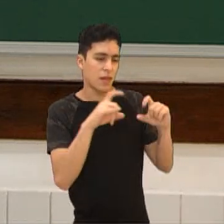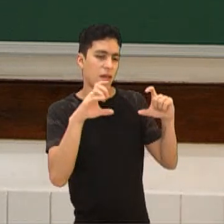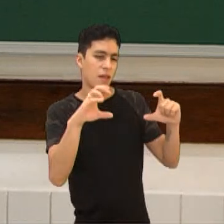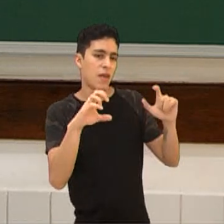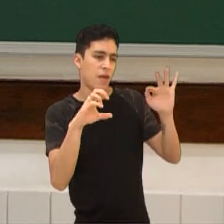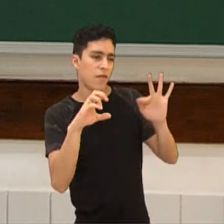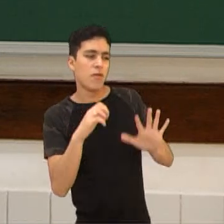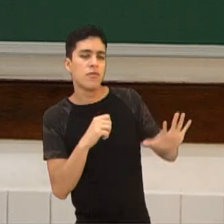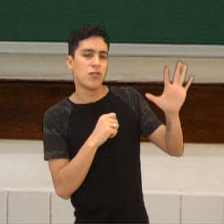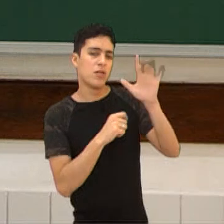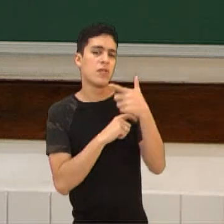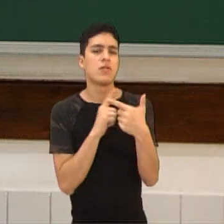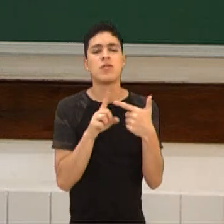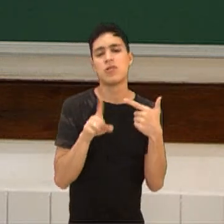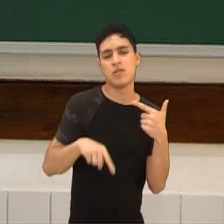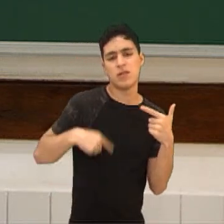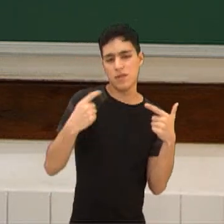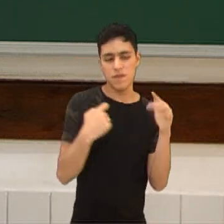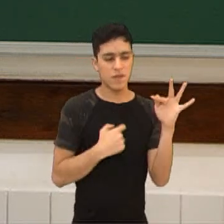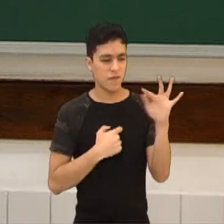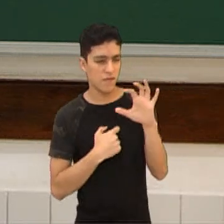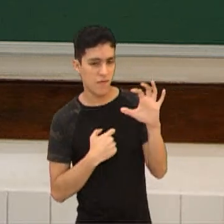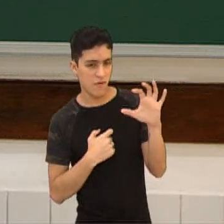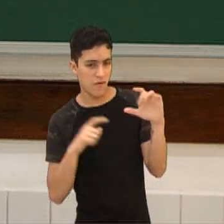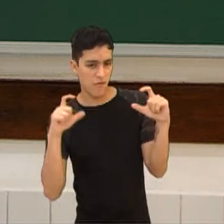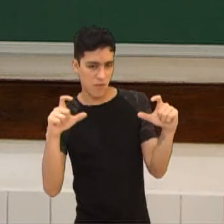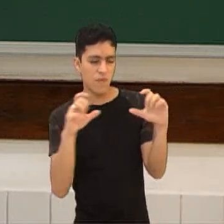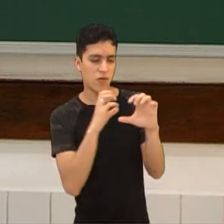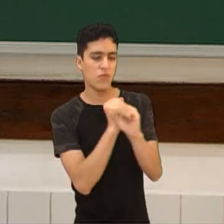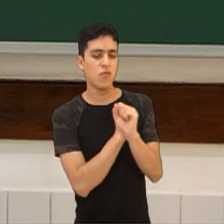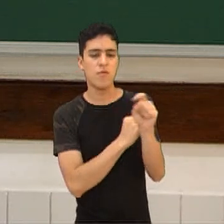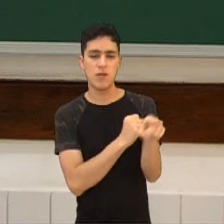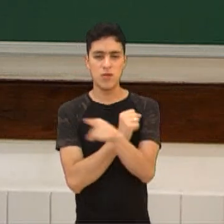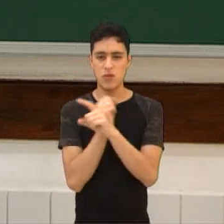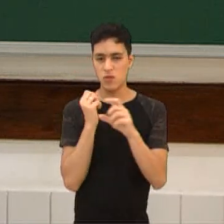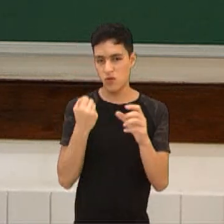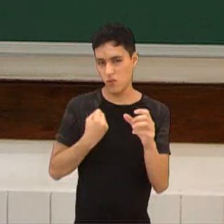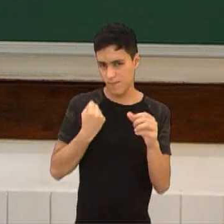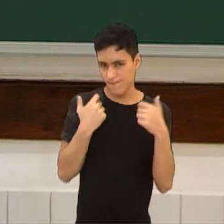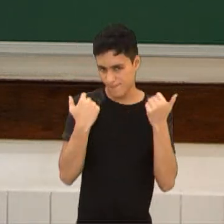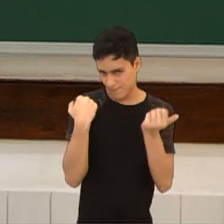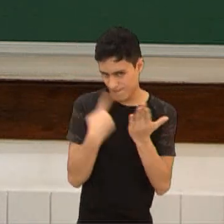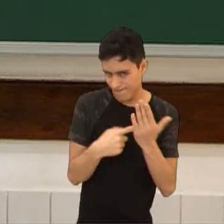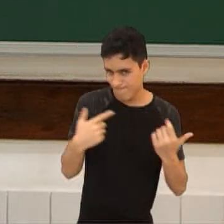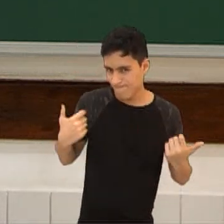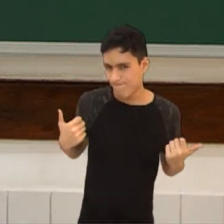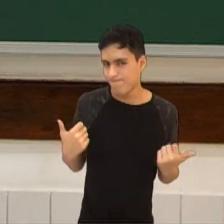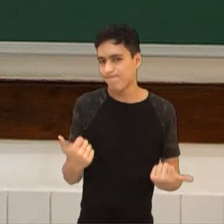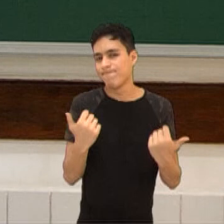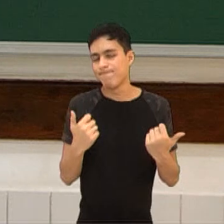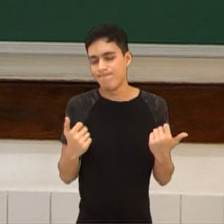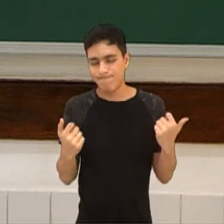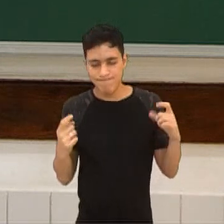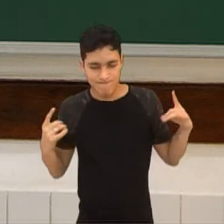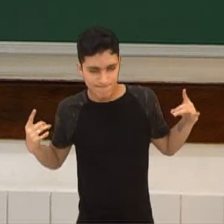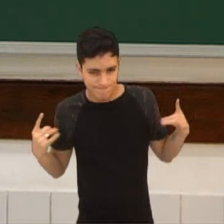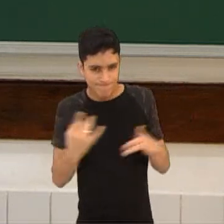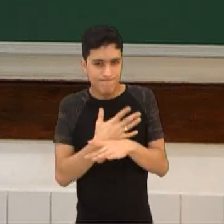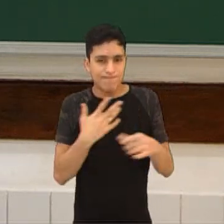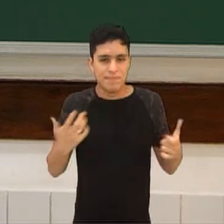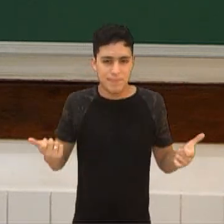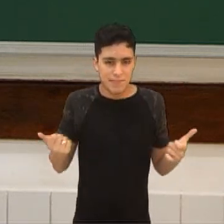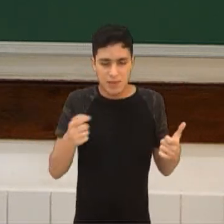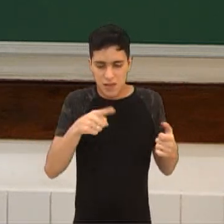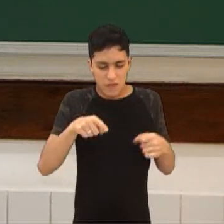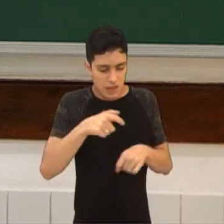termo geral e depois a fórmula da soma dos termos. Beleza? Combinado? Combinado, ó, dedinho. Ok?